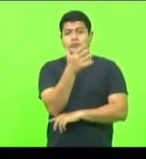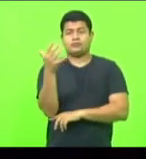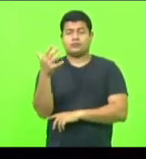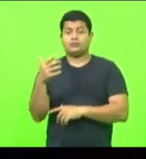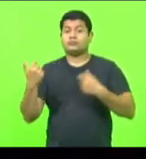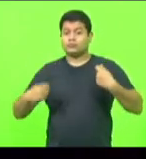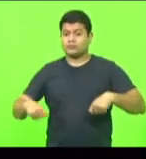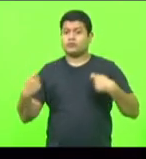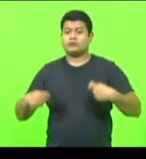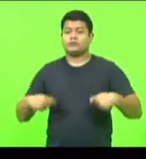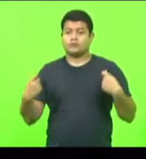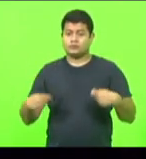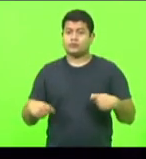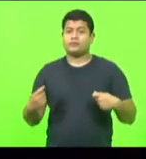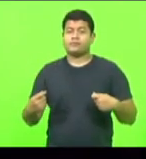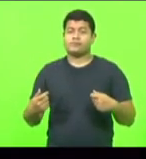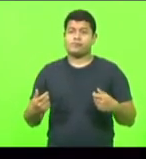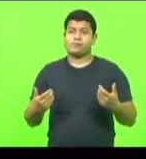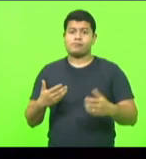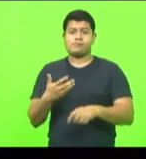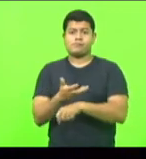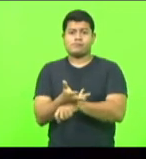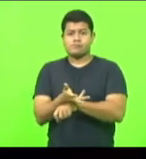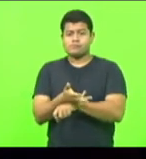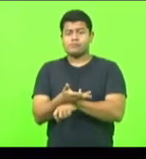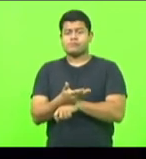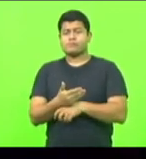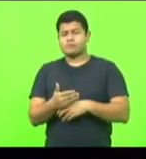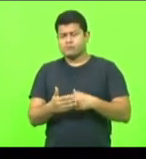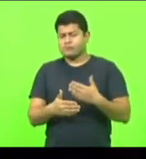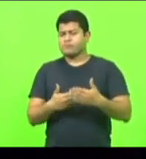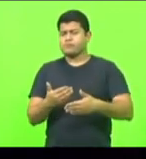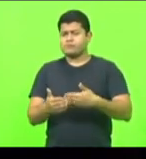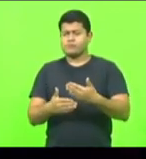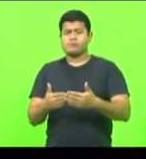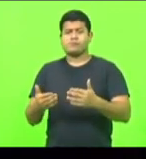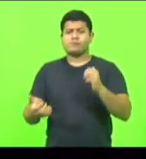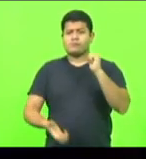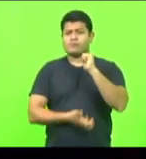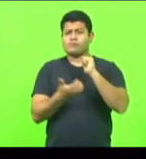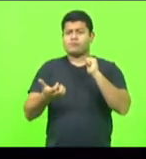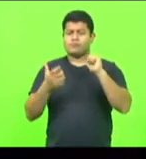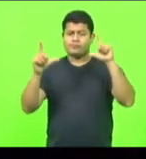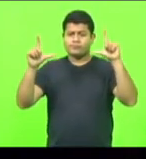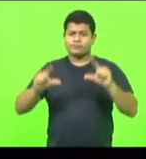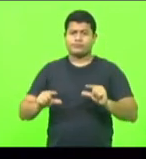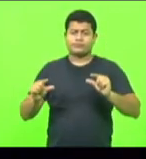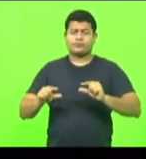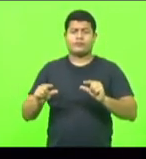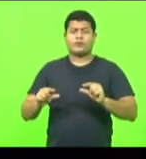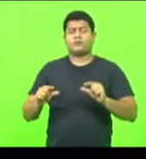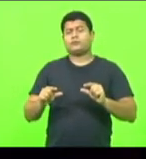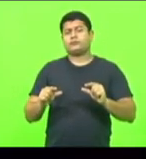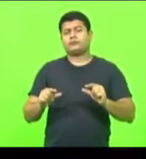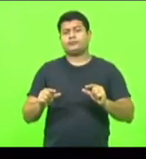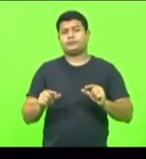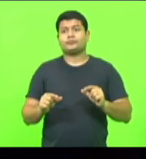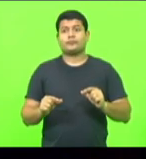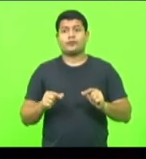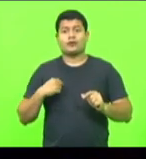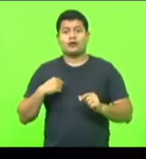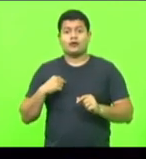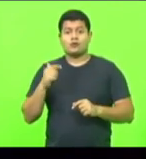necessidade de agilizarmos, de desburocratizarmos, de sermos mais